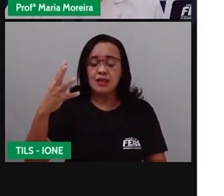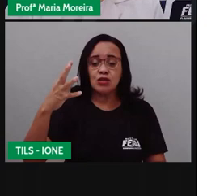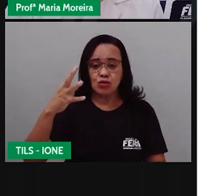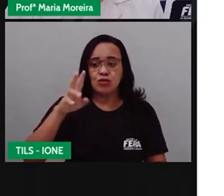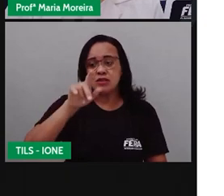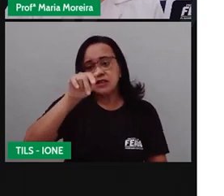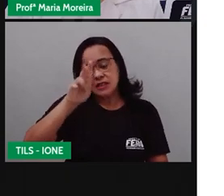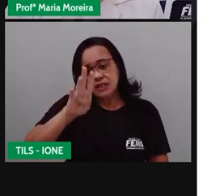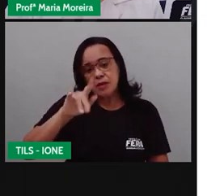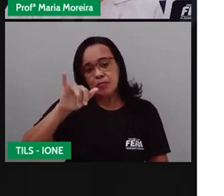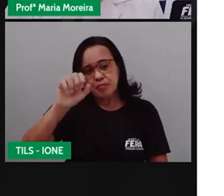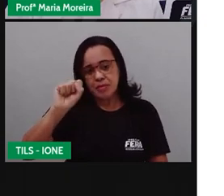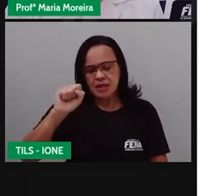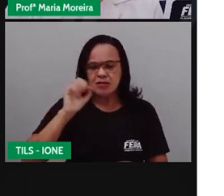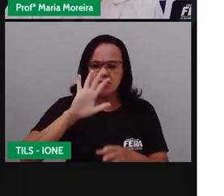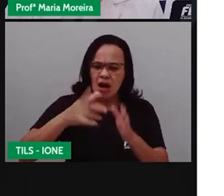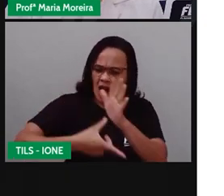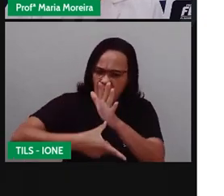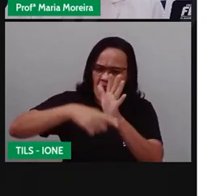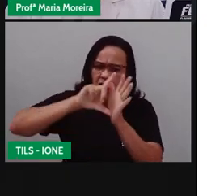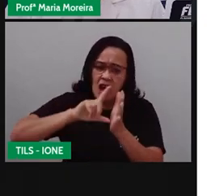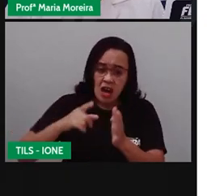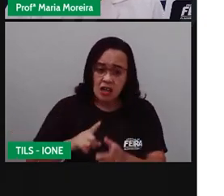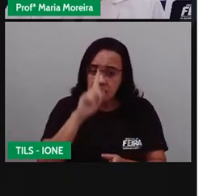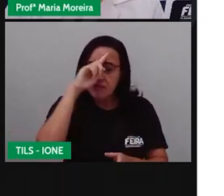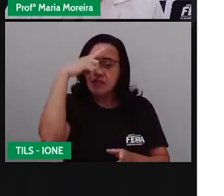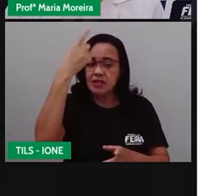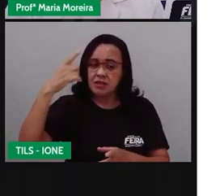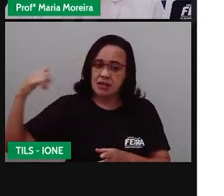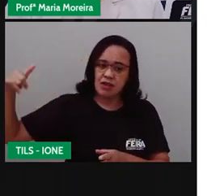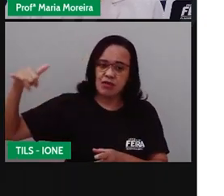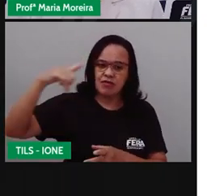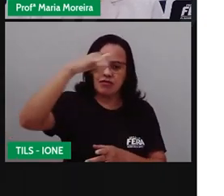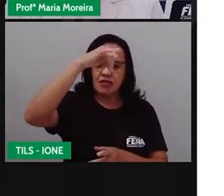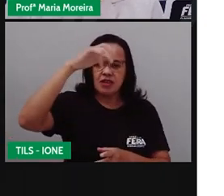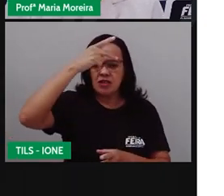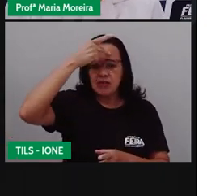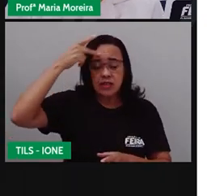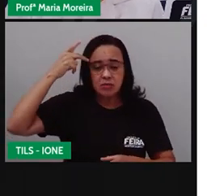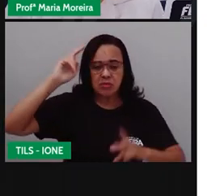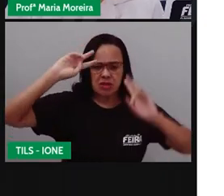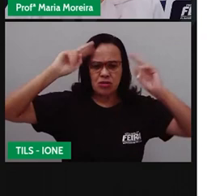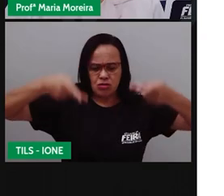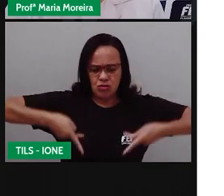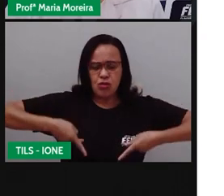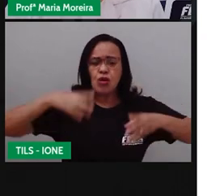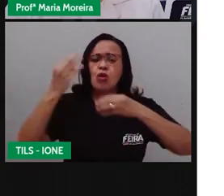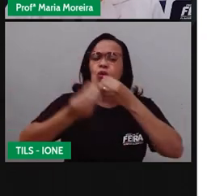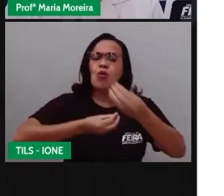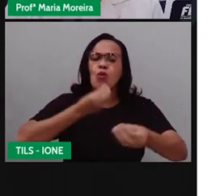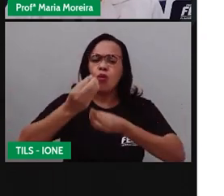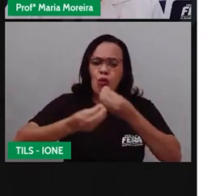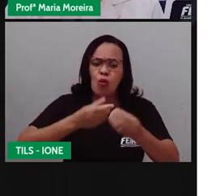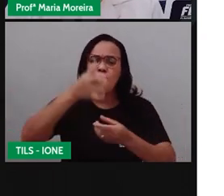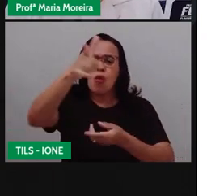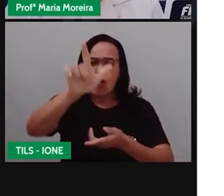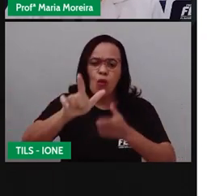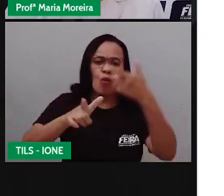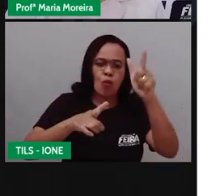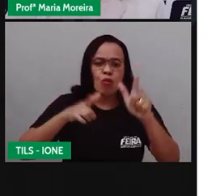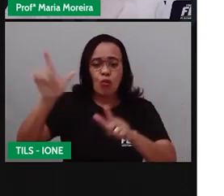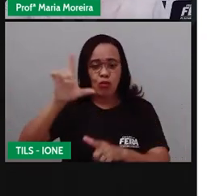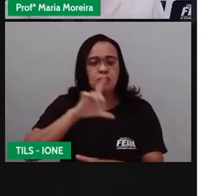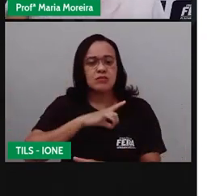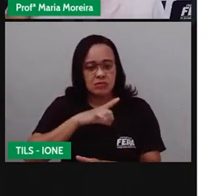Bom, antes da invenção do avião, os seres humanos já voaram em outros aparelhos? Será que o